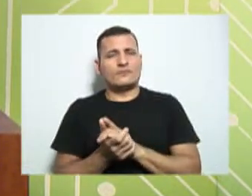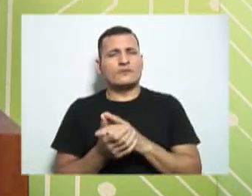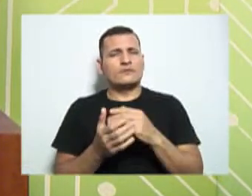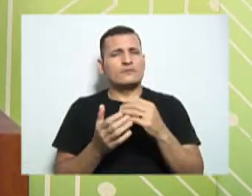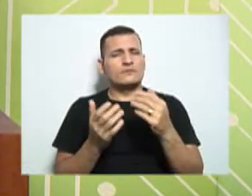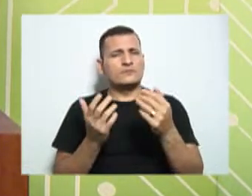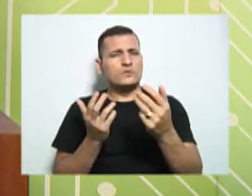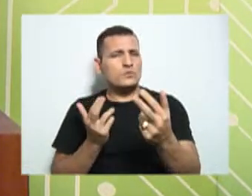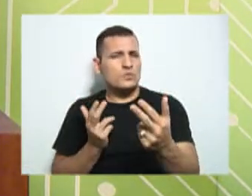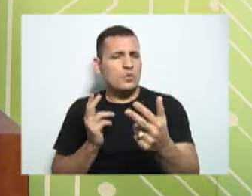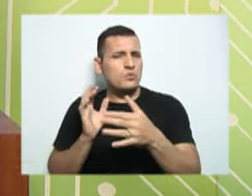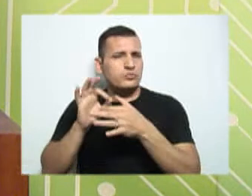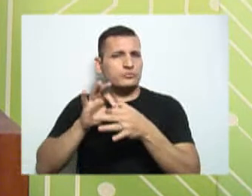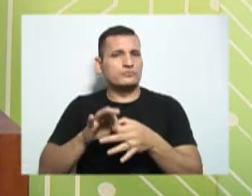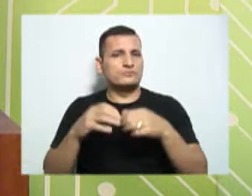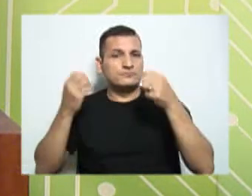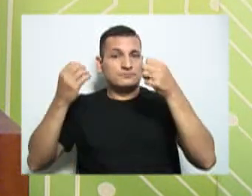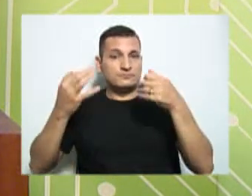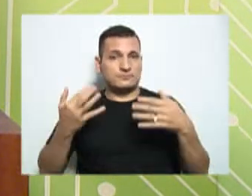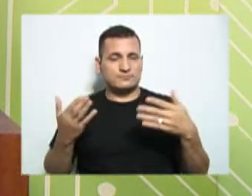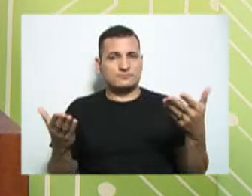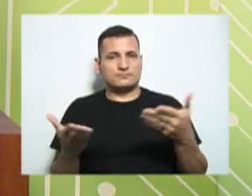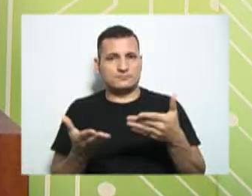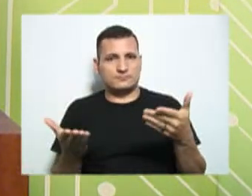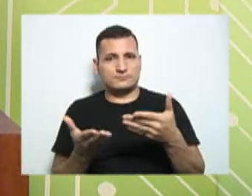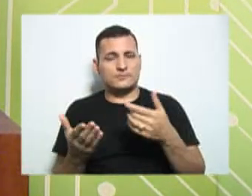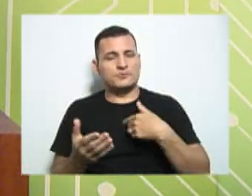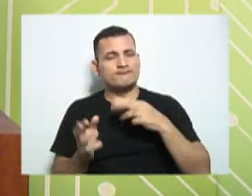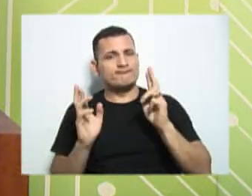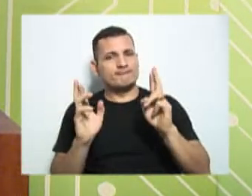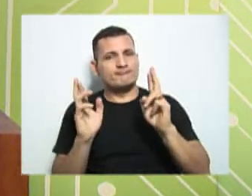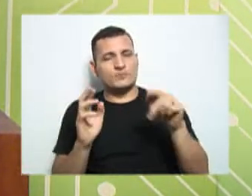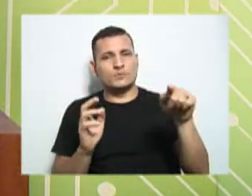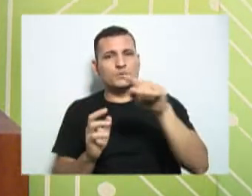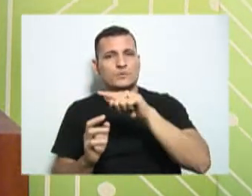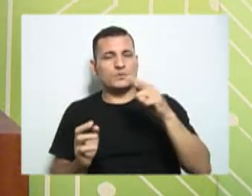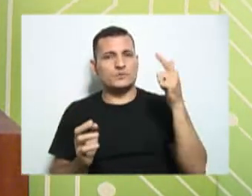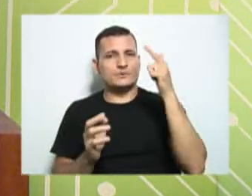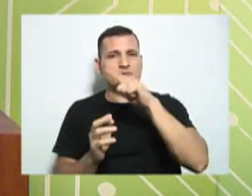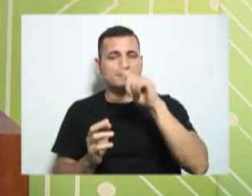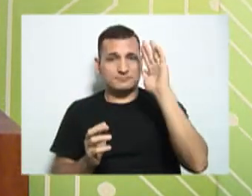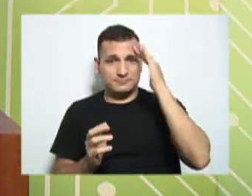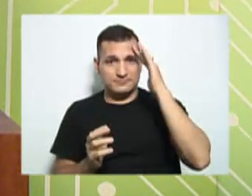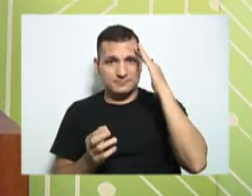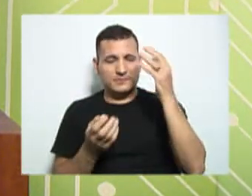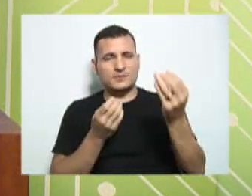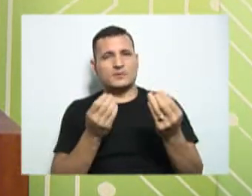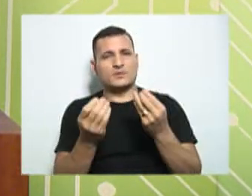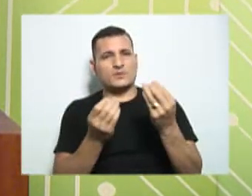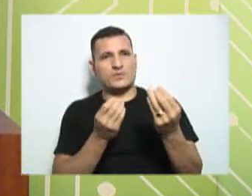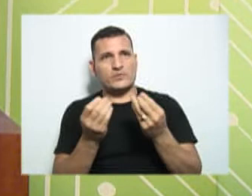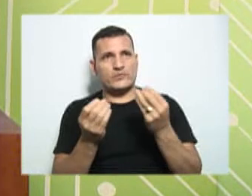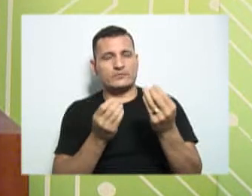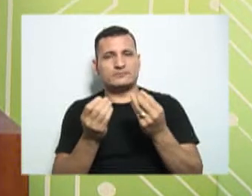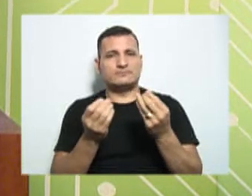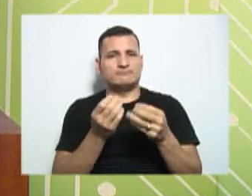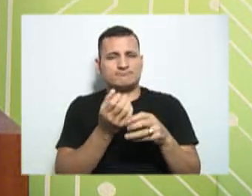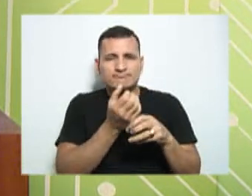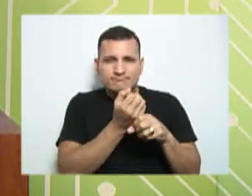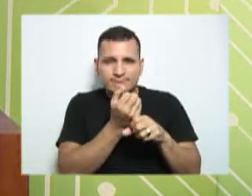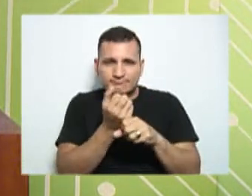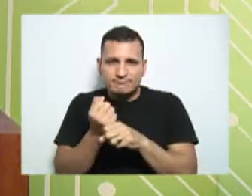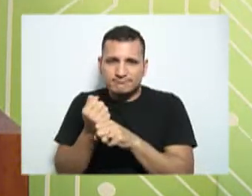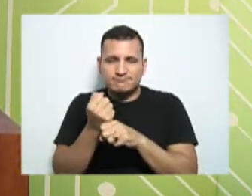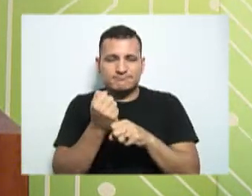foi explicado na nossa aula. Espero que vocês tenham conseguido compreender como é que funcionou esses cálculos dessa